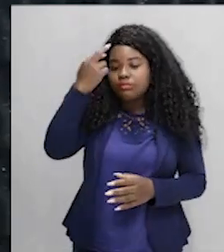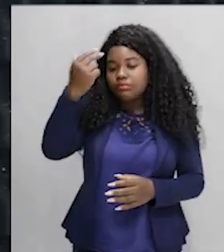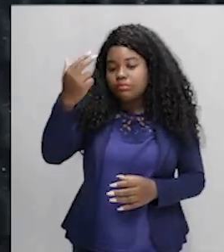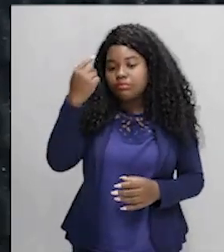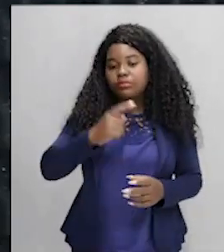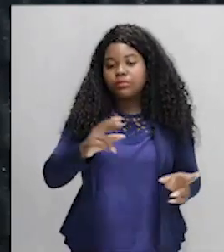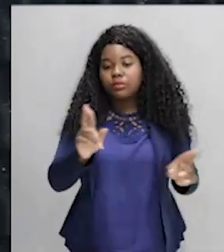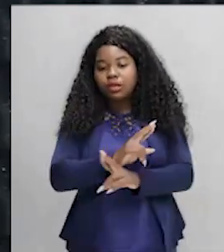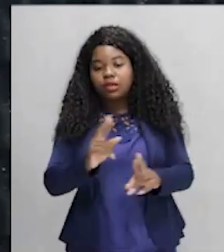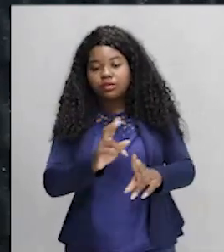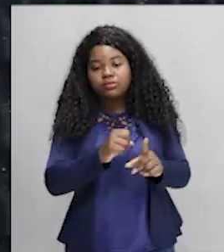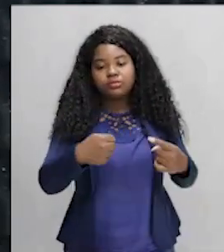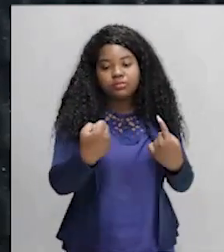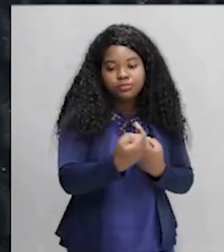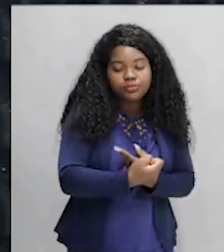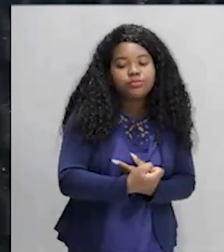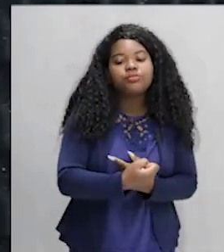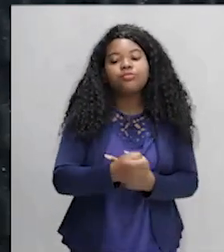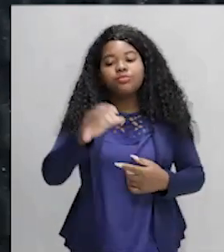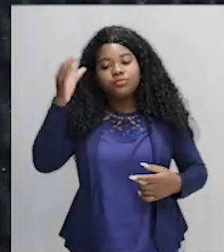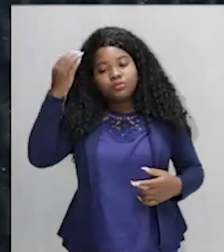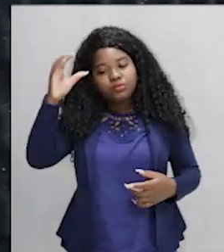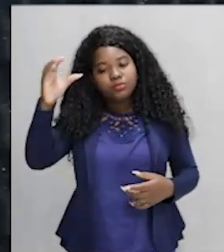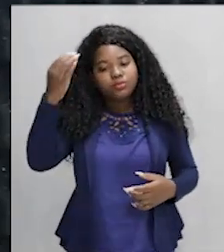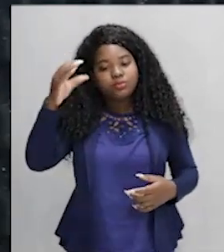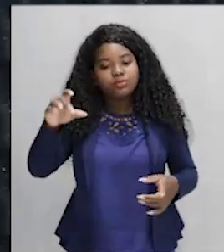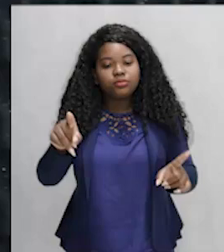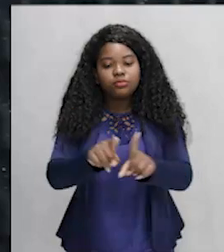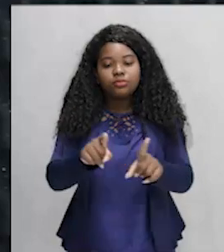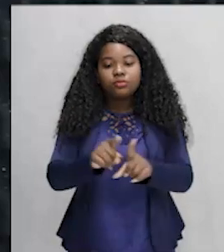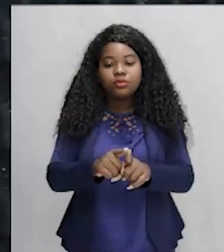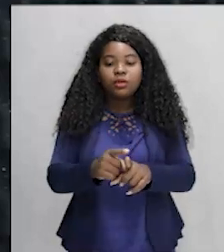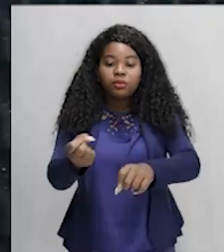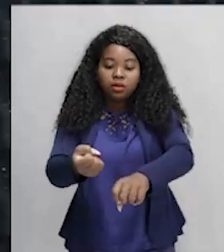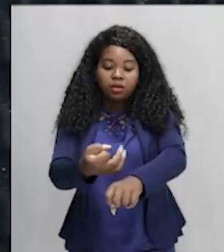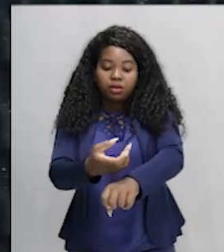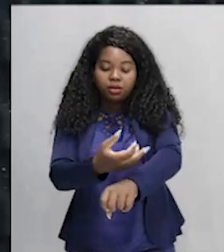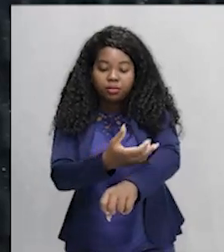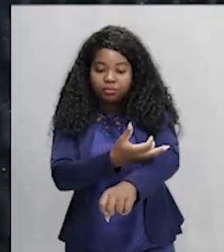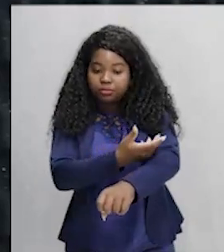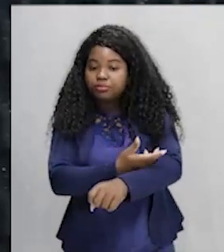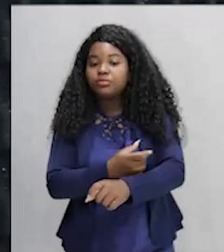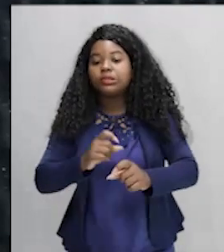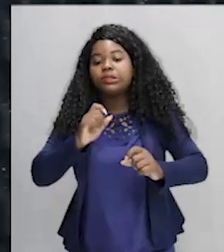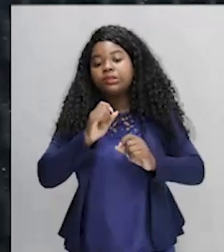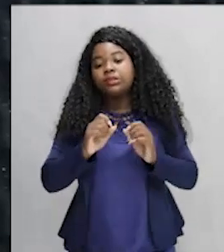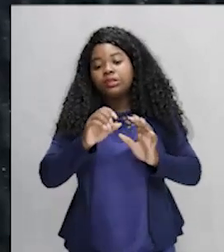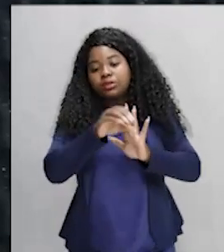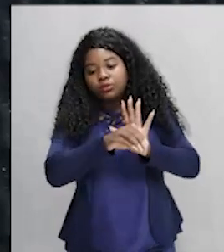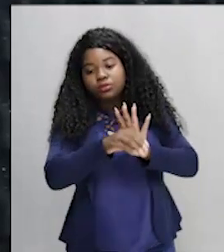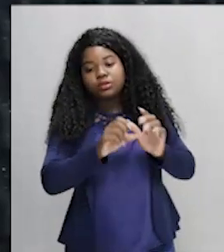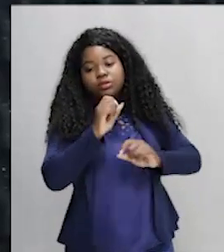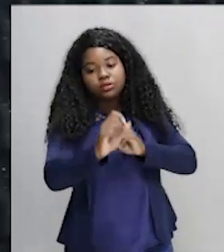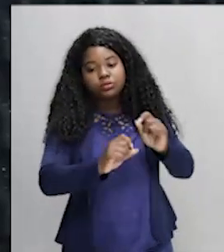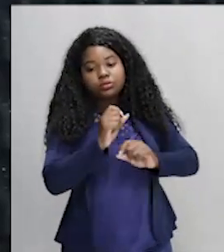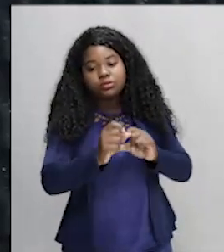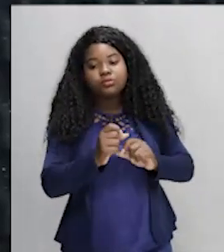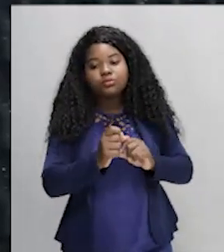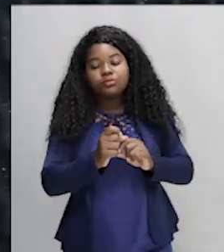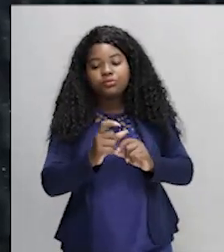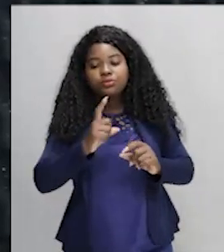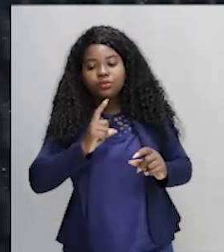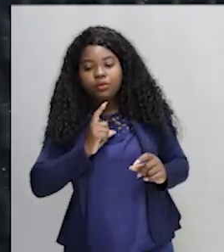sociocultural, emocional também, né, que define o que é feito no palco, a história, o ator, o